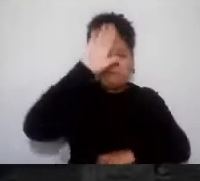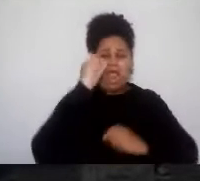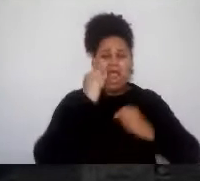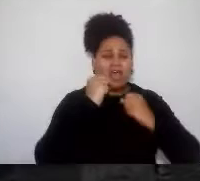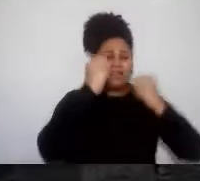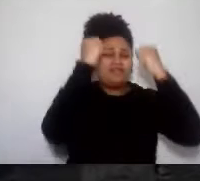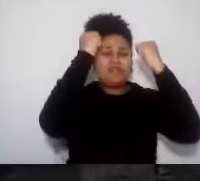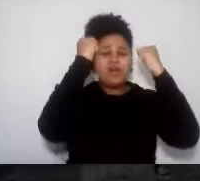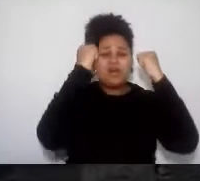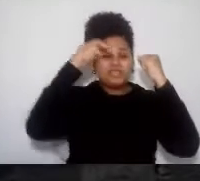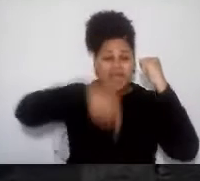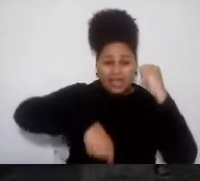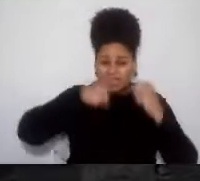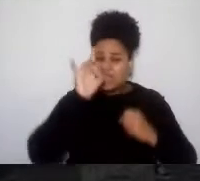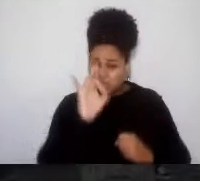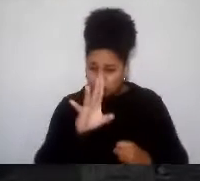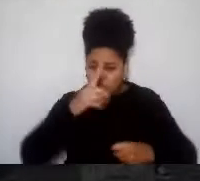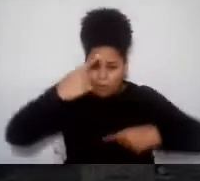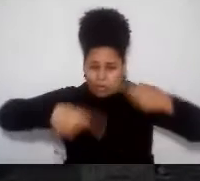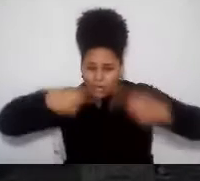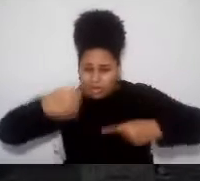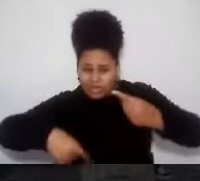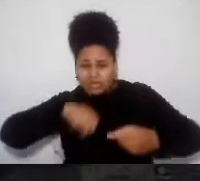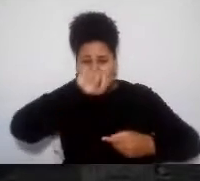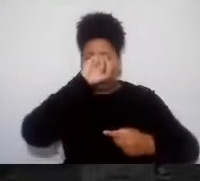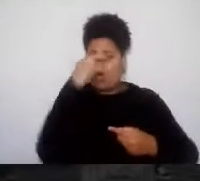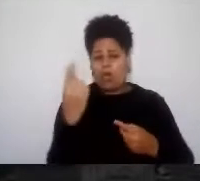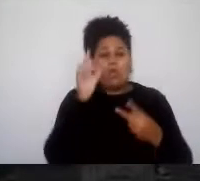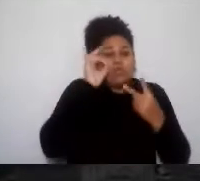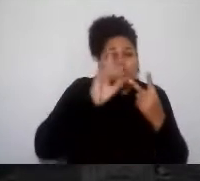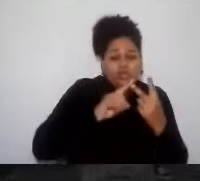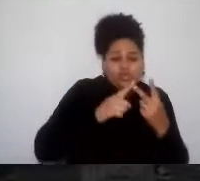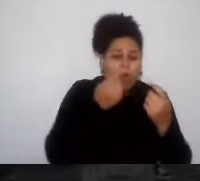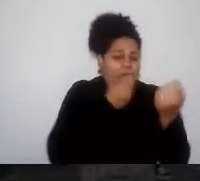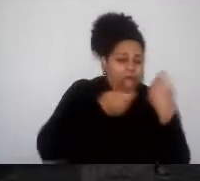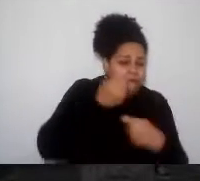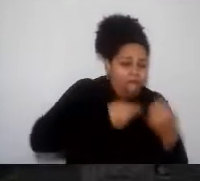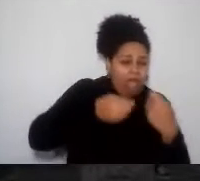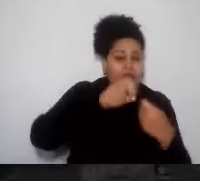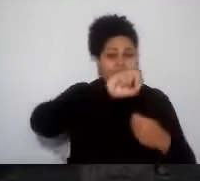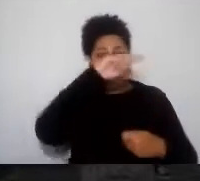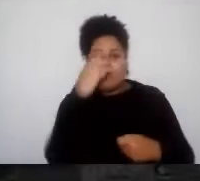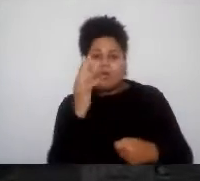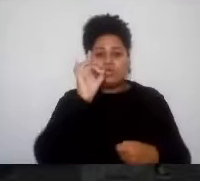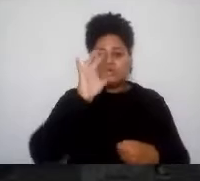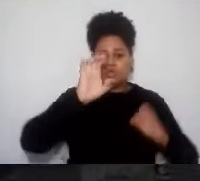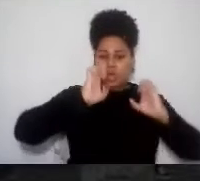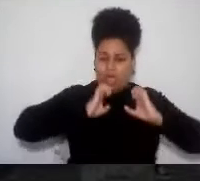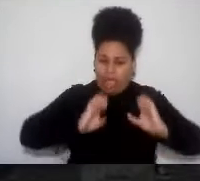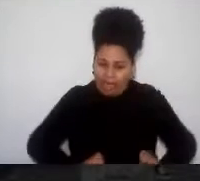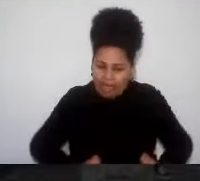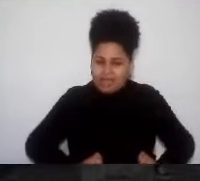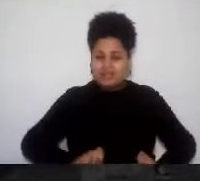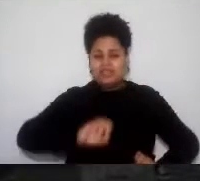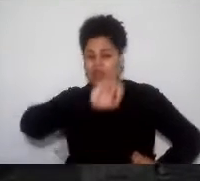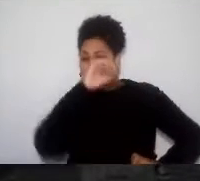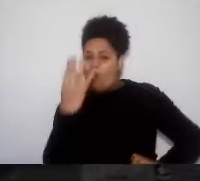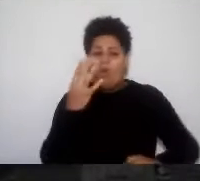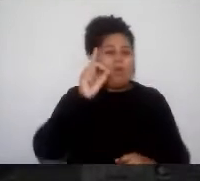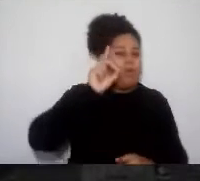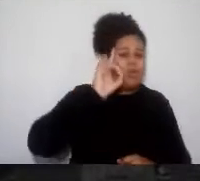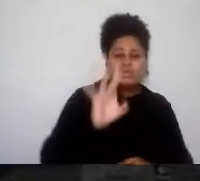só econômica, não é só ética, não é só de governo, né? Muito pelo contrário, é uma crise de desgoverno.